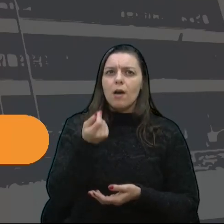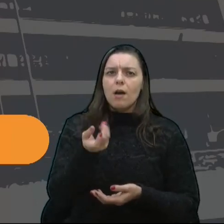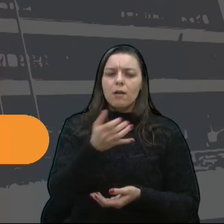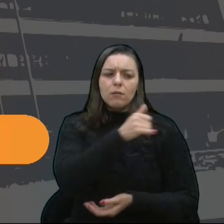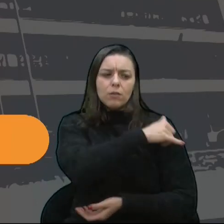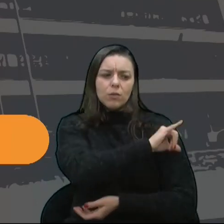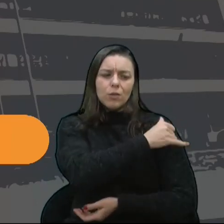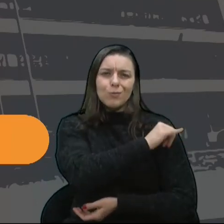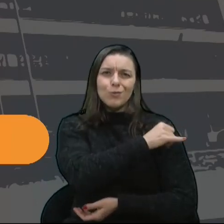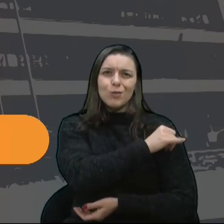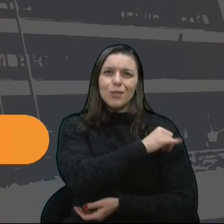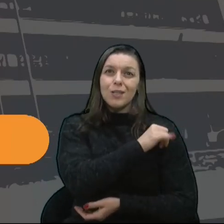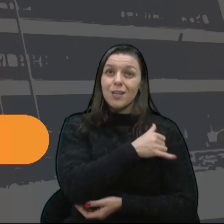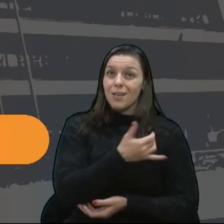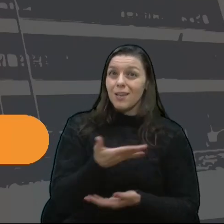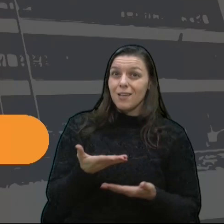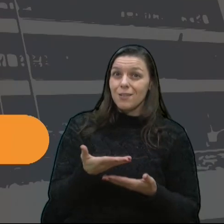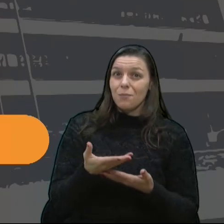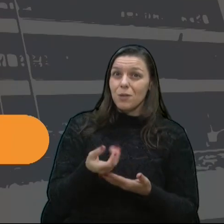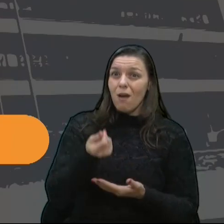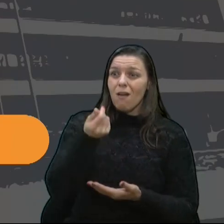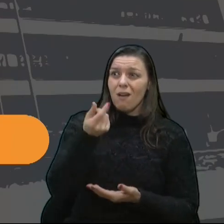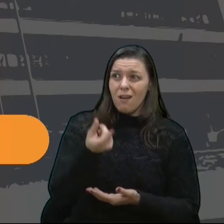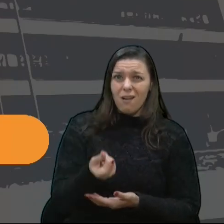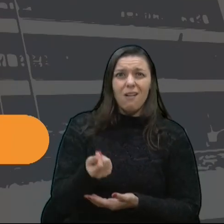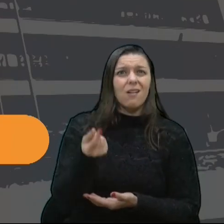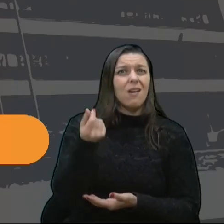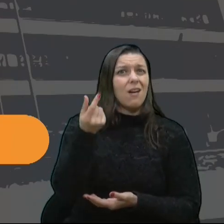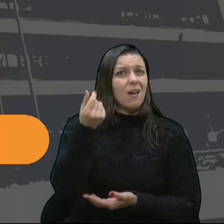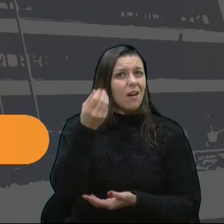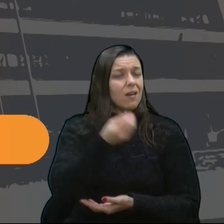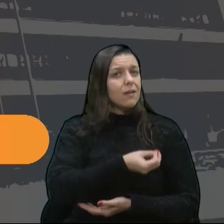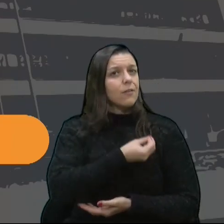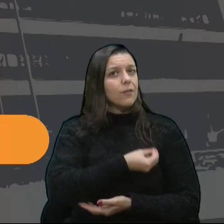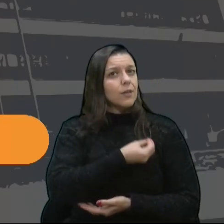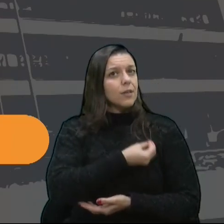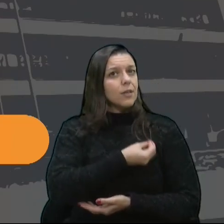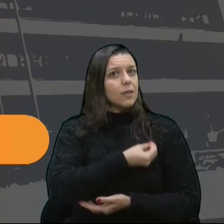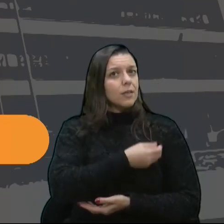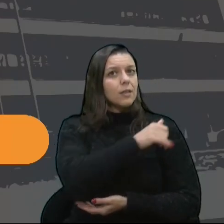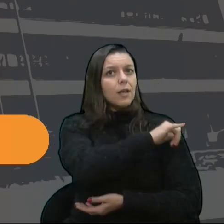Janeiro, que é uma das cidades mais caras do Brasil. Mesmo